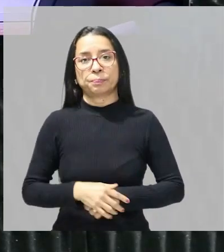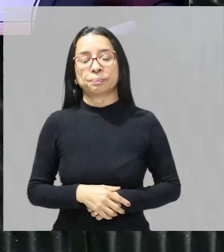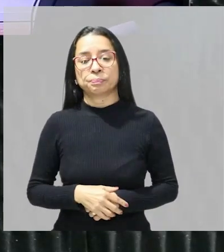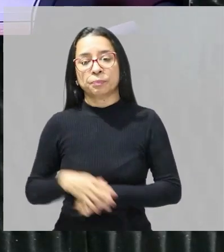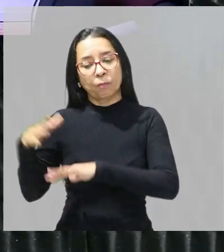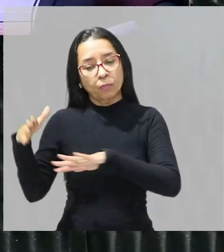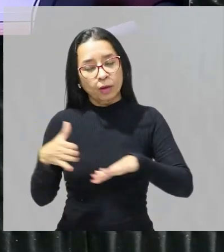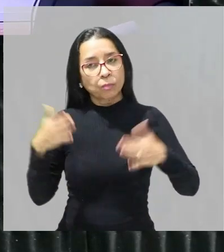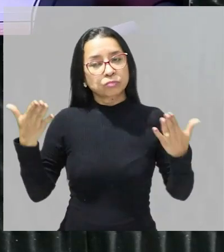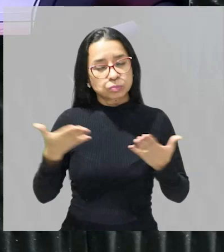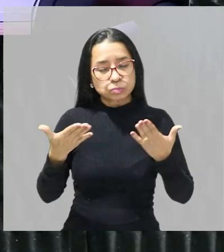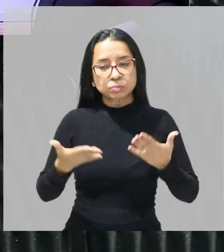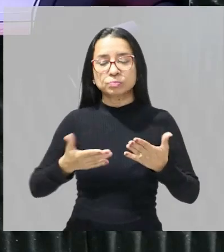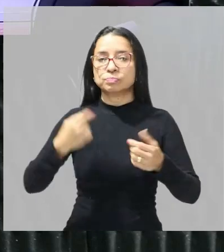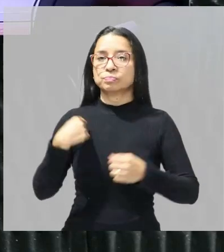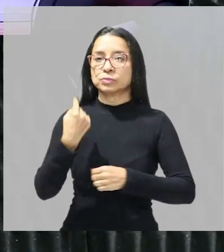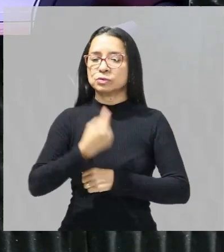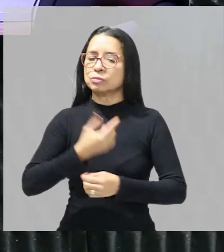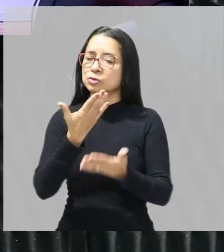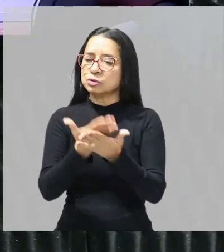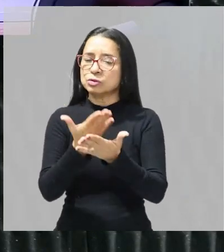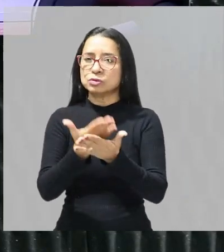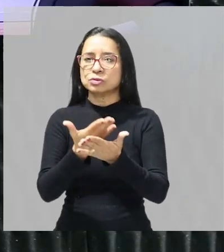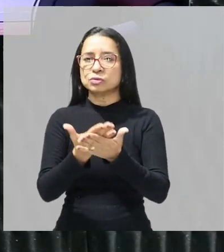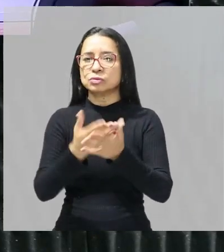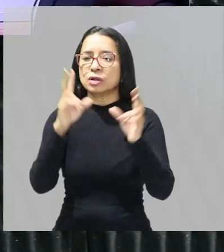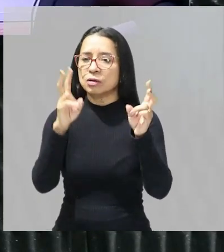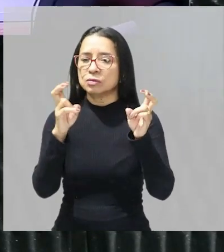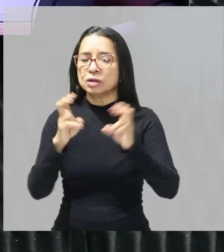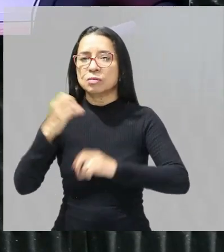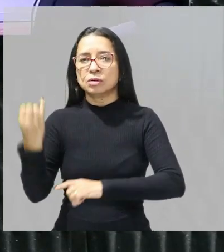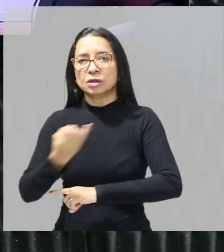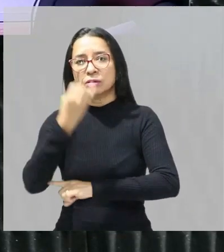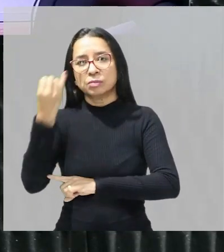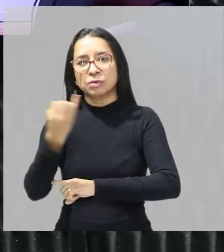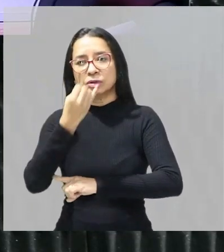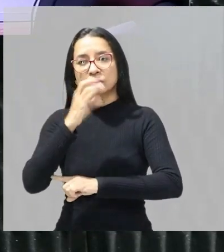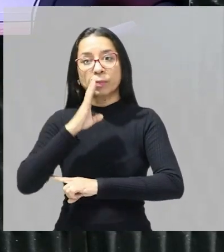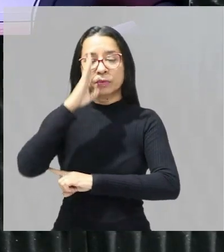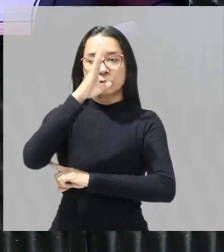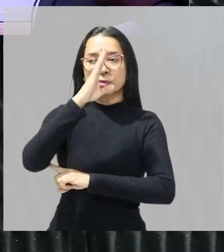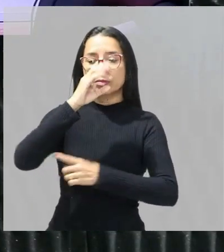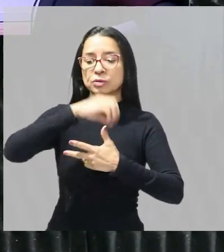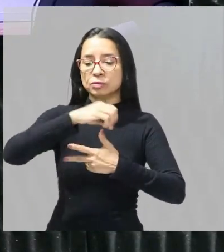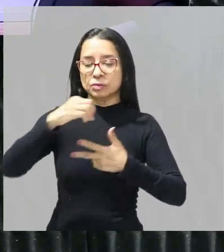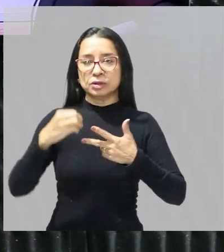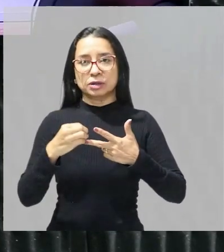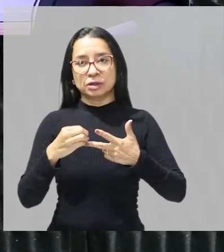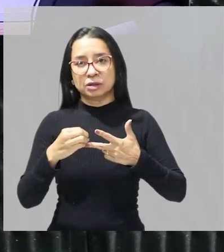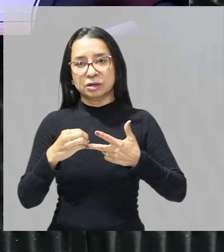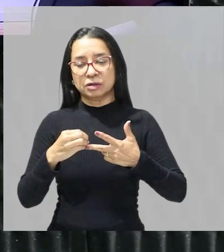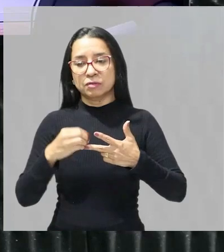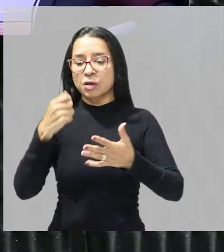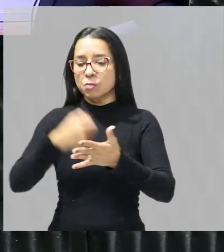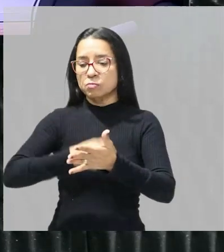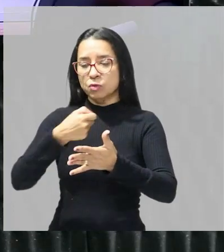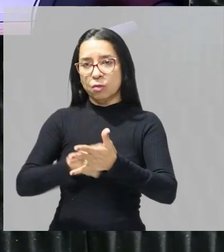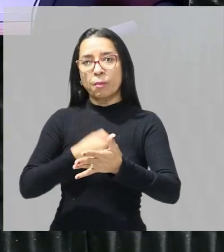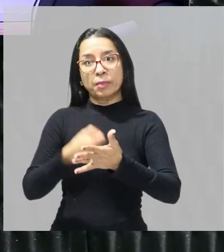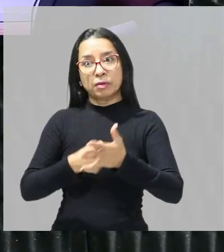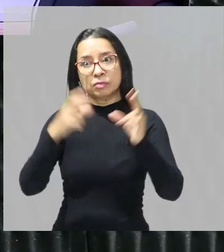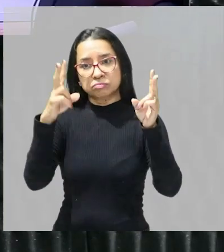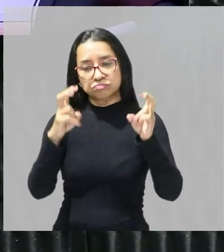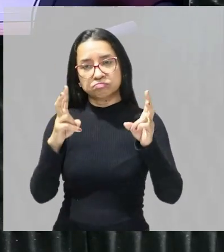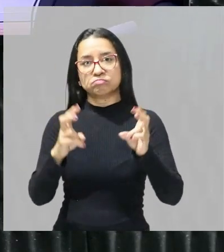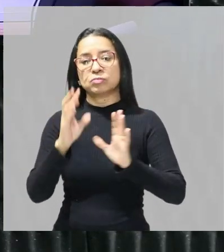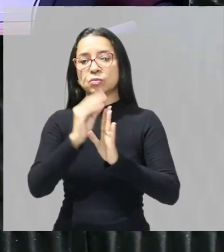vamos trabalhar uma temática muito importante, principalmente para o Enem, tá? O Enem, ele vem cobrando essa